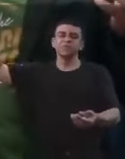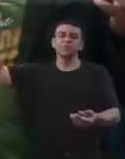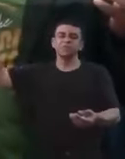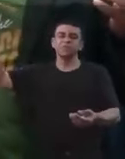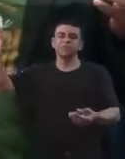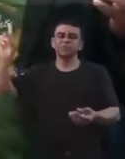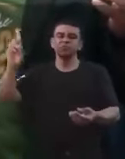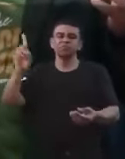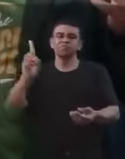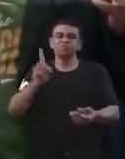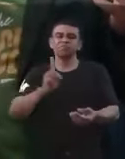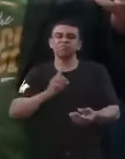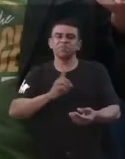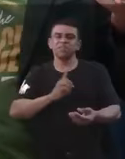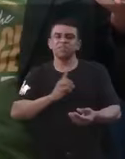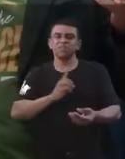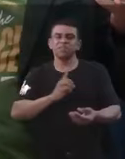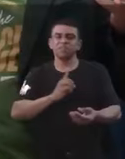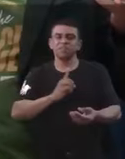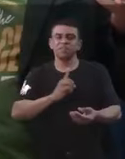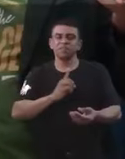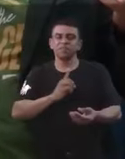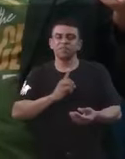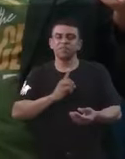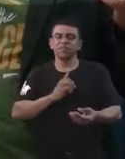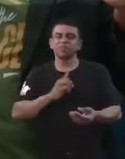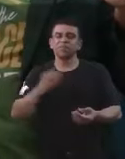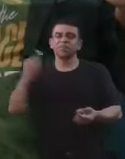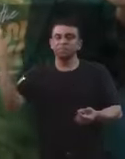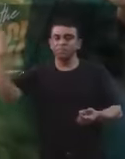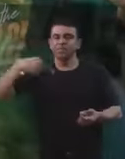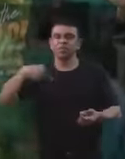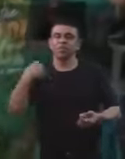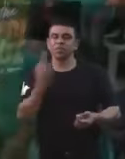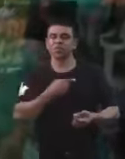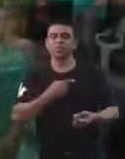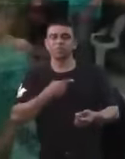Leva-nos a enxergar com o olhar da graça.